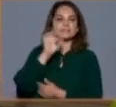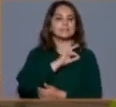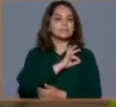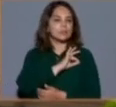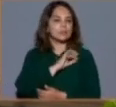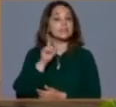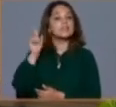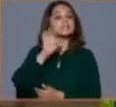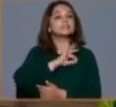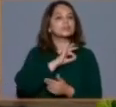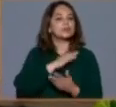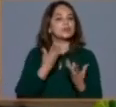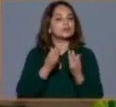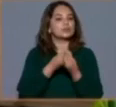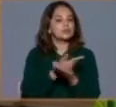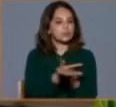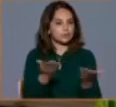esteja convosco.